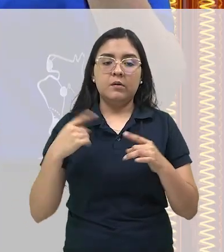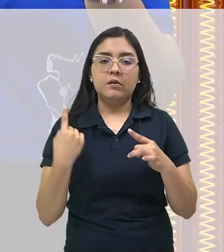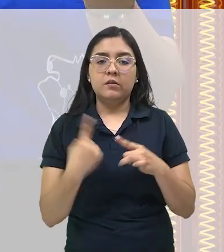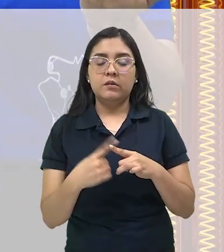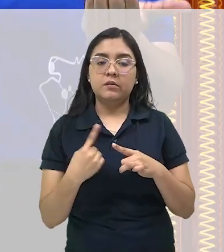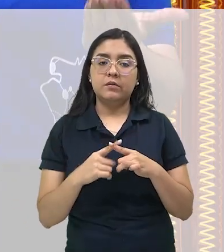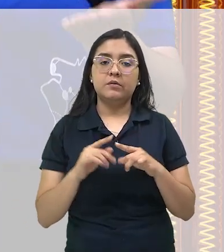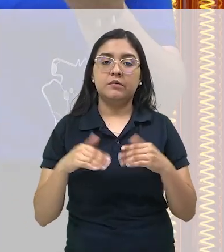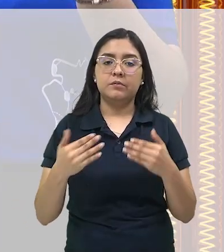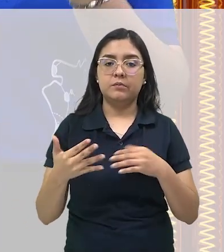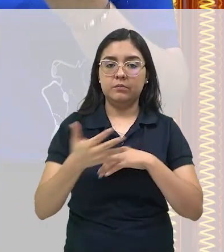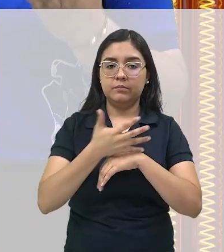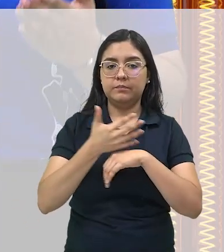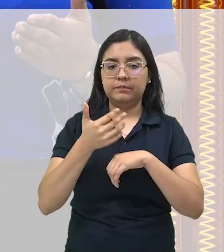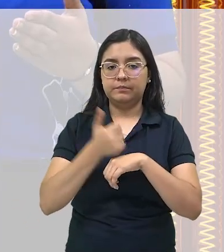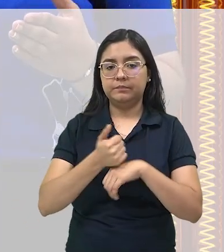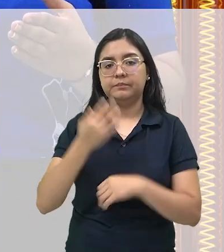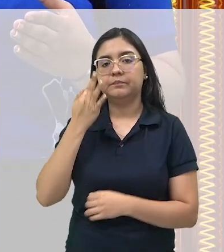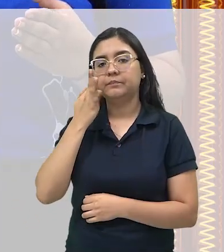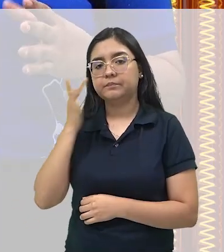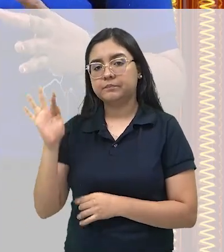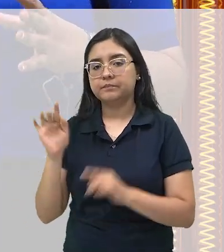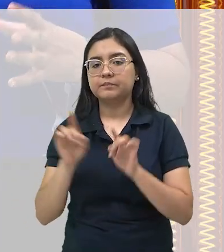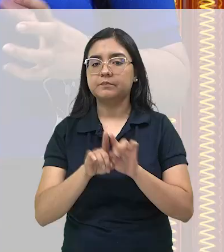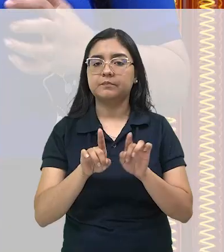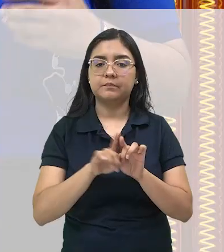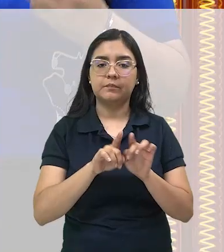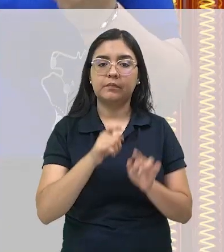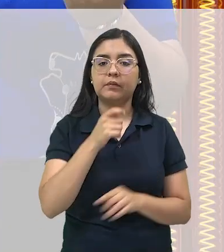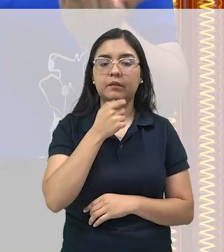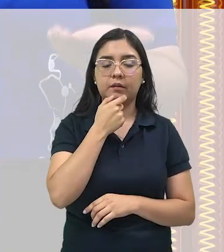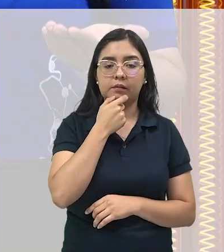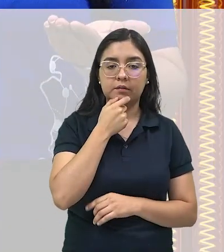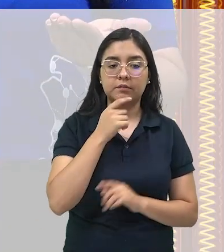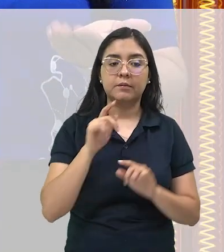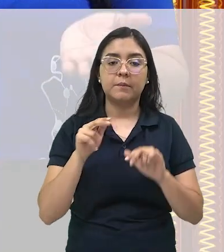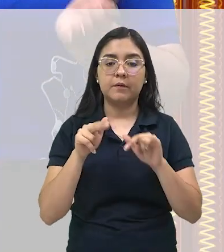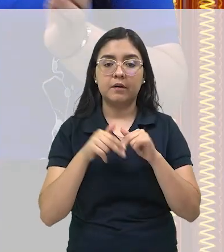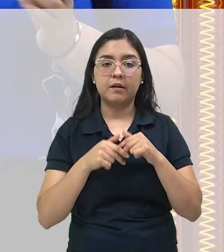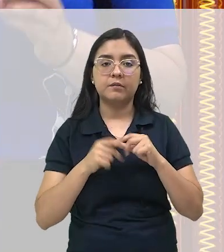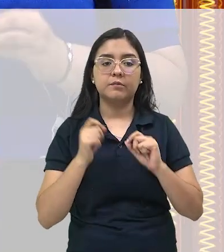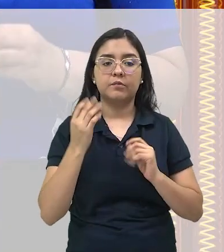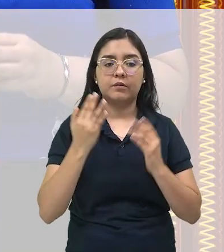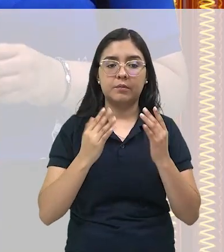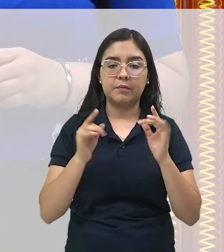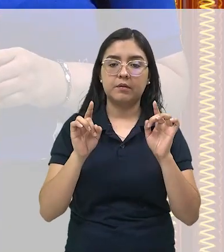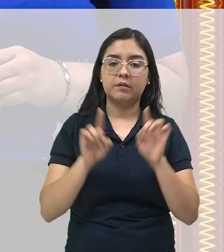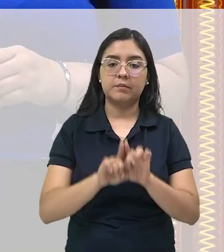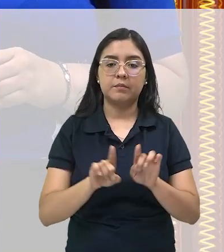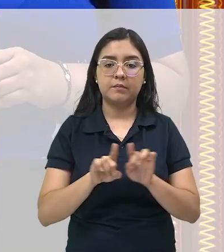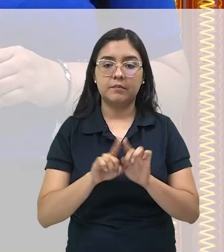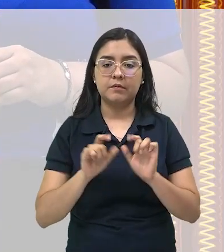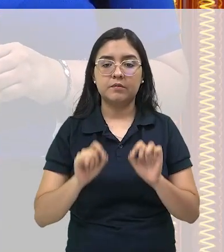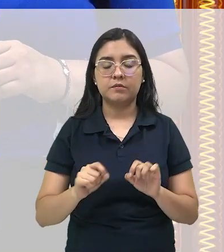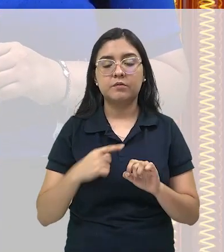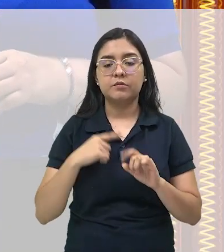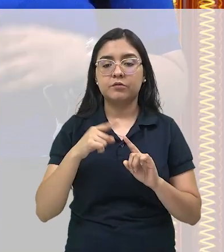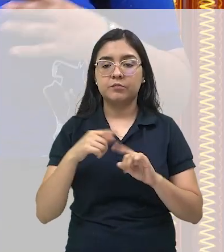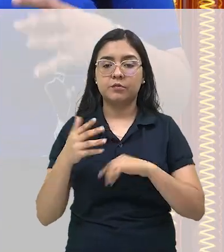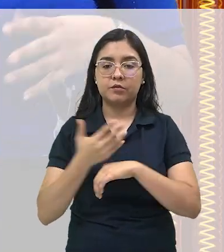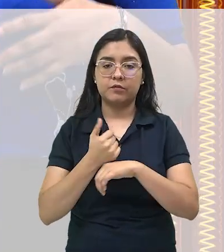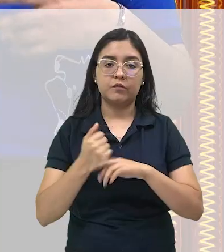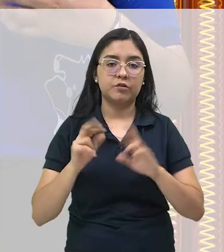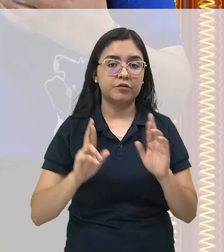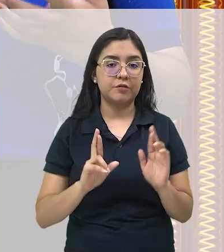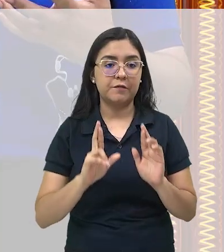então, colonizados por franceses e ingleses e, devido ao seu clima, também fez com que a sua forma de colonização fosse